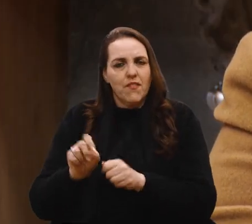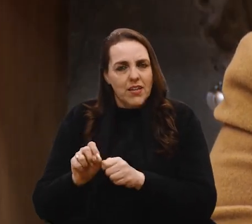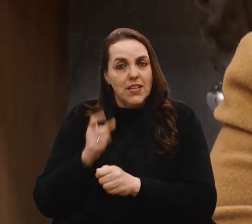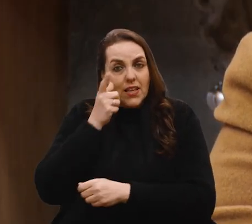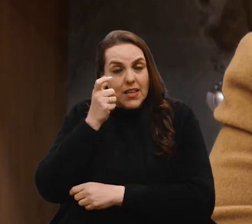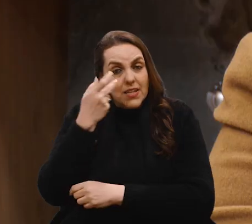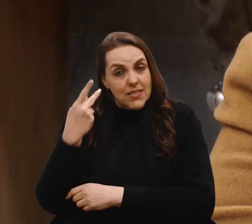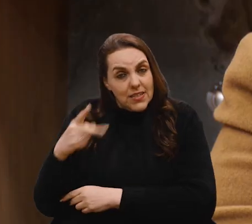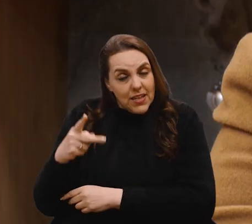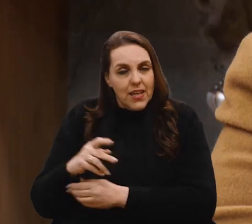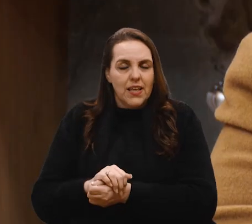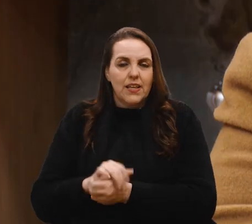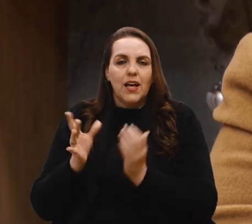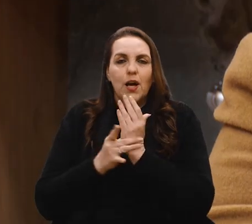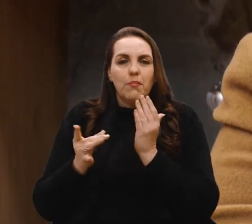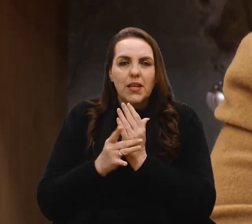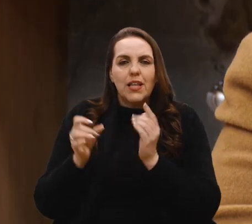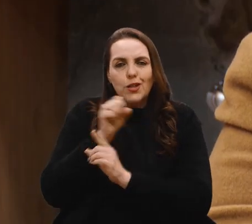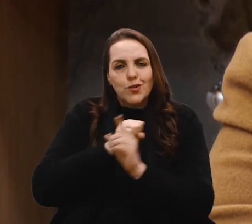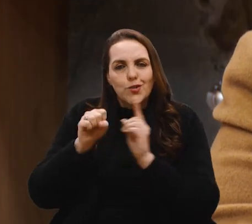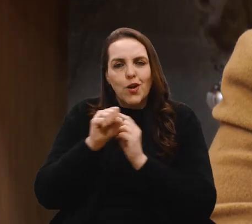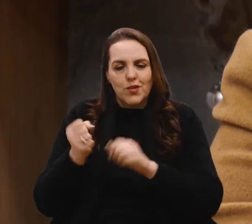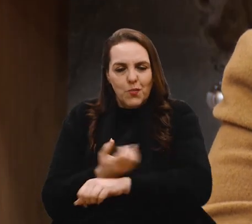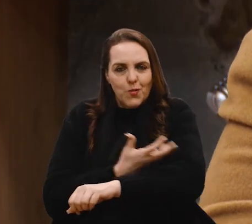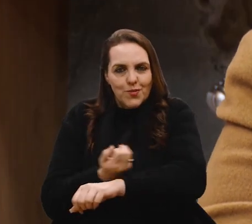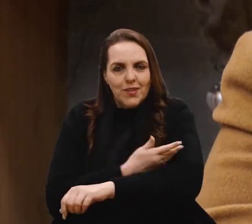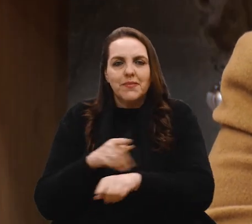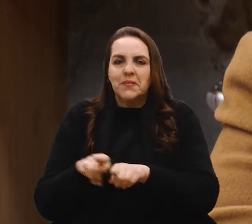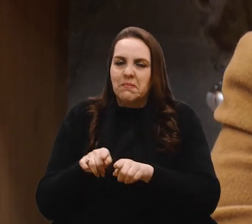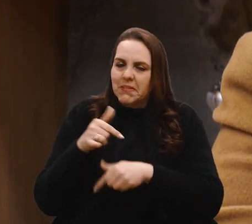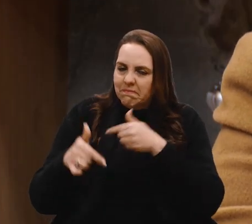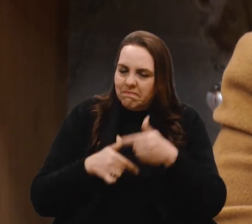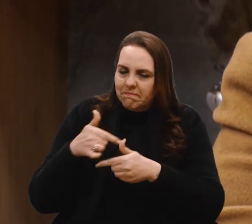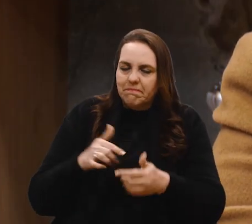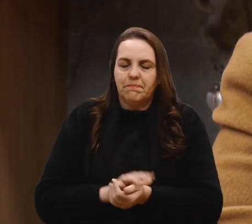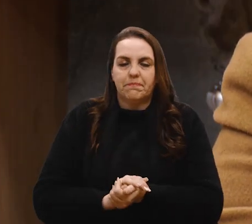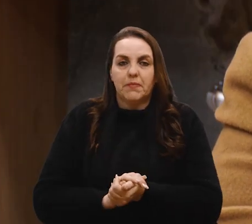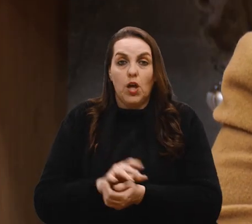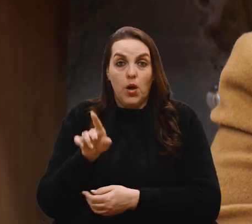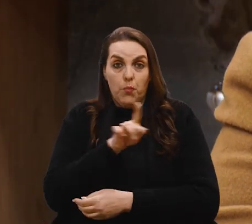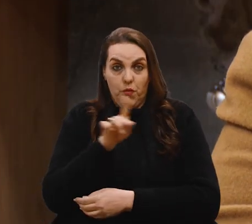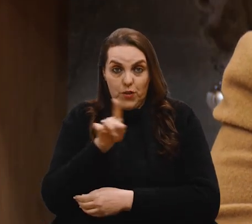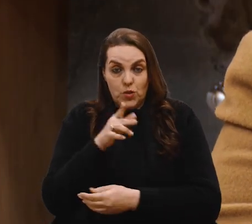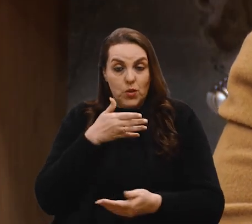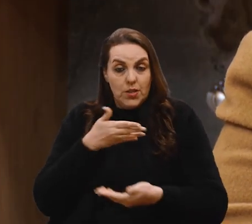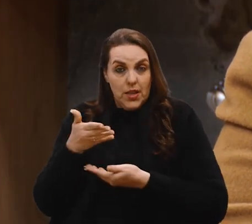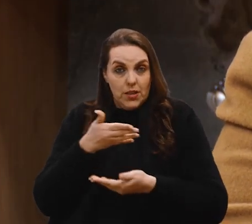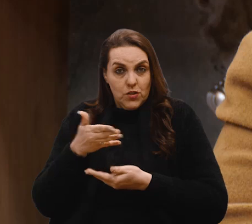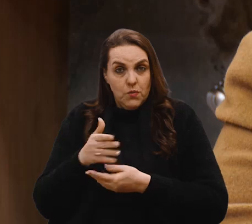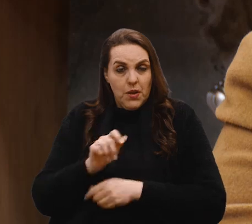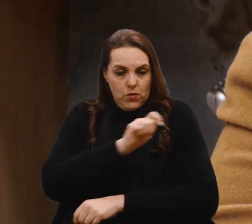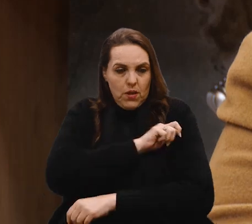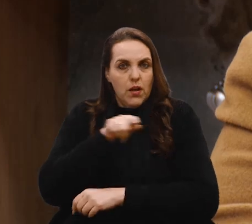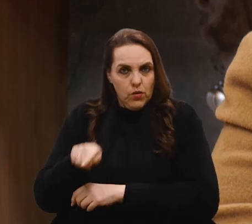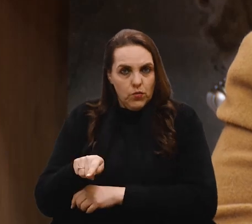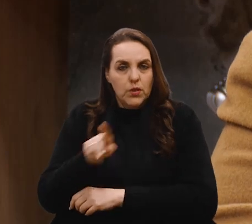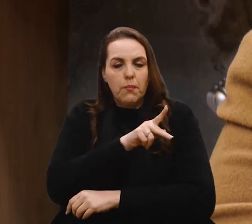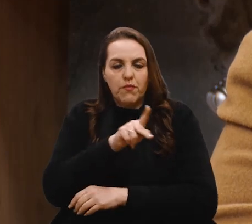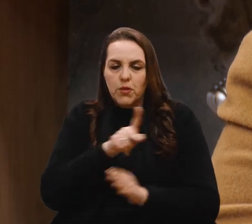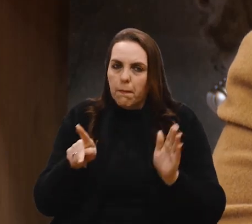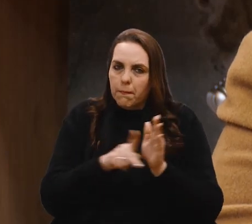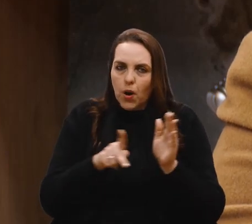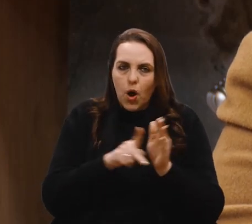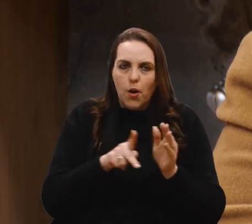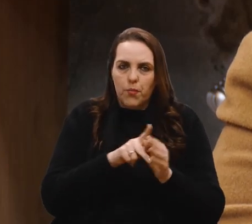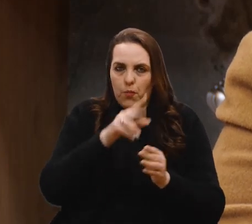habilidades socioemocionais que precisam ser trabalhadas também, né? E esses profs que atendem os estudantes, eles são profs da rede municipal. Então, eles estão